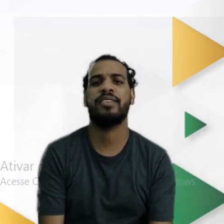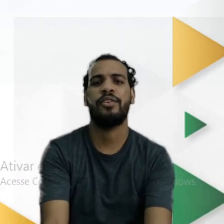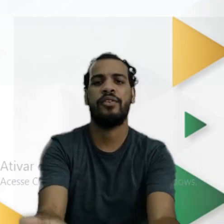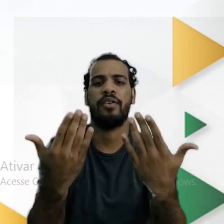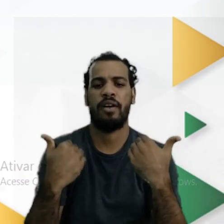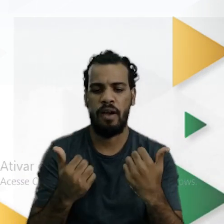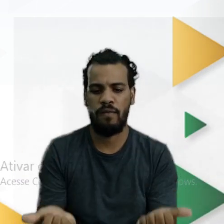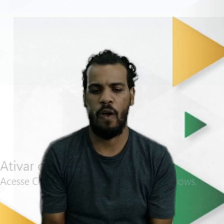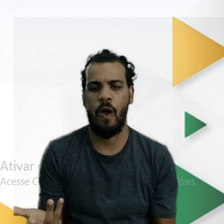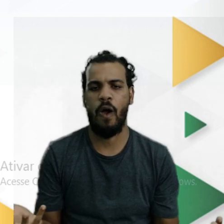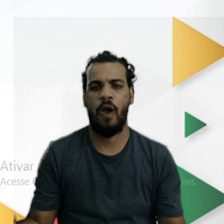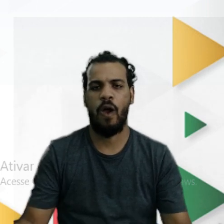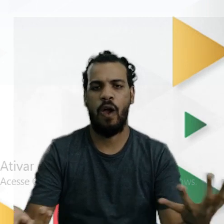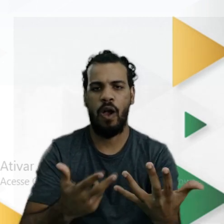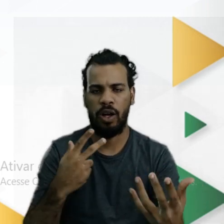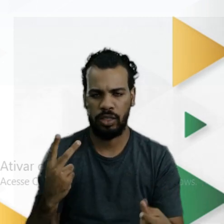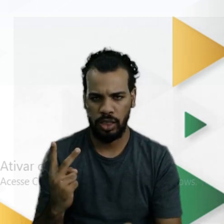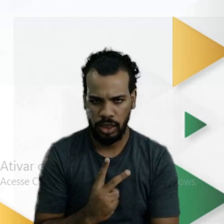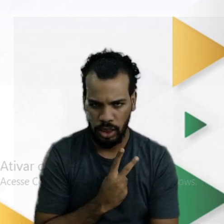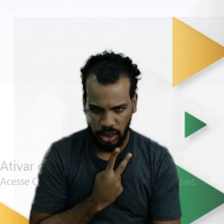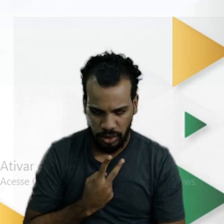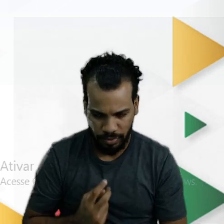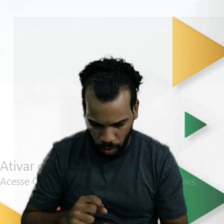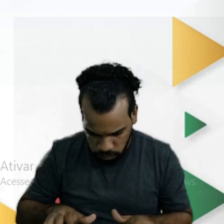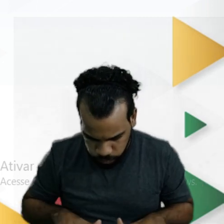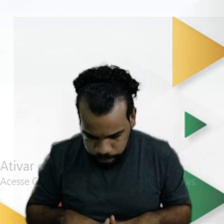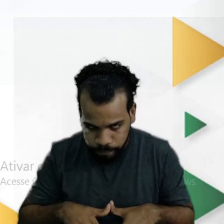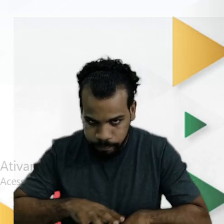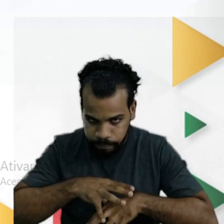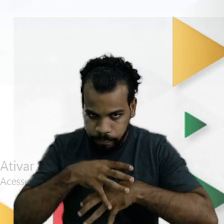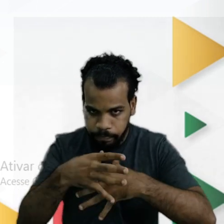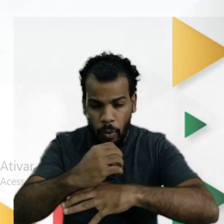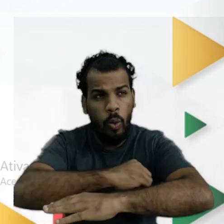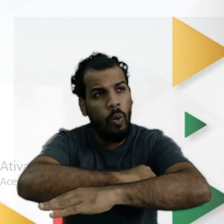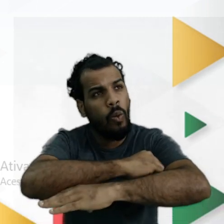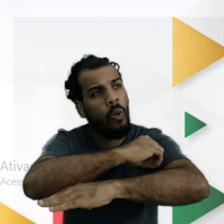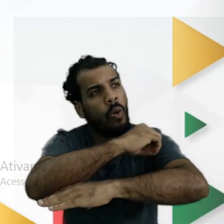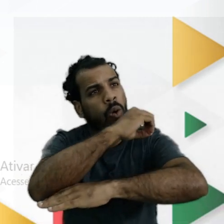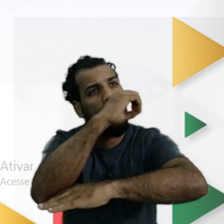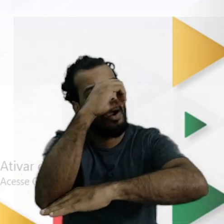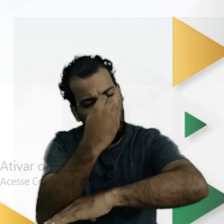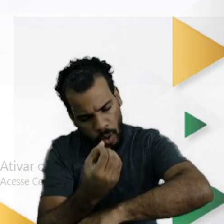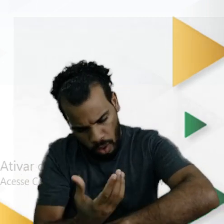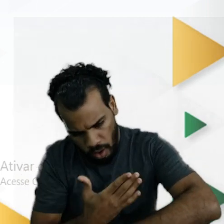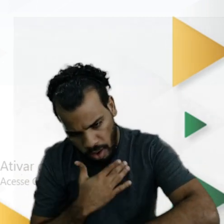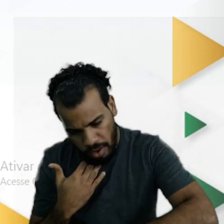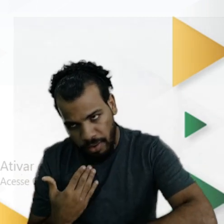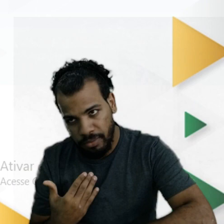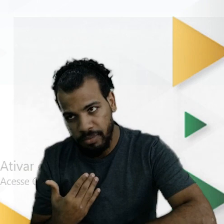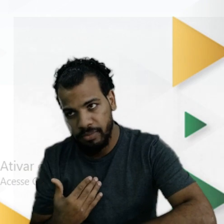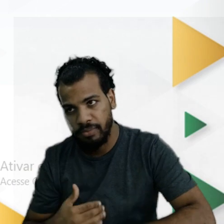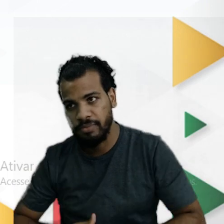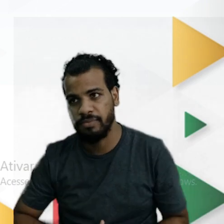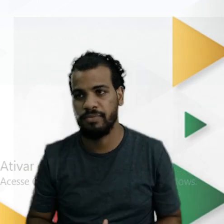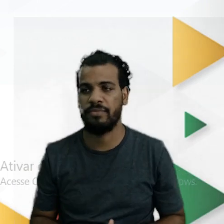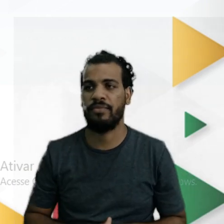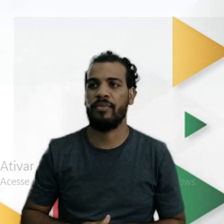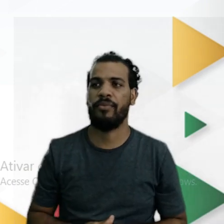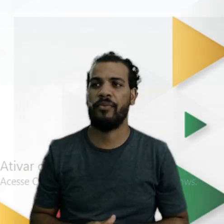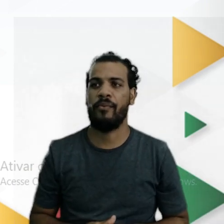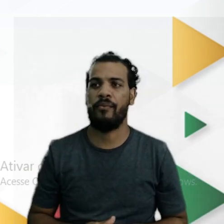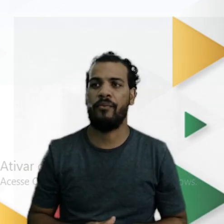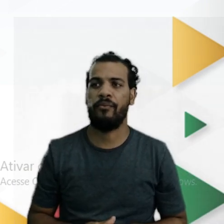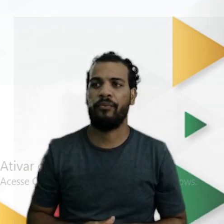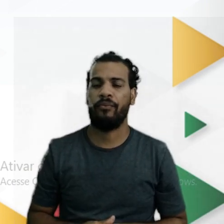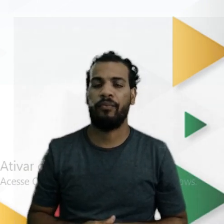fogo no mundo, violento, vaidoso é voador, quando o dia nascer e morrer. Nessa primeira parte, a